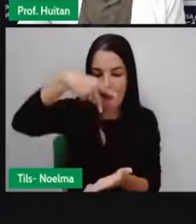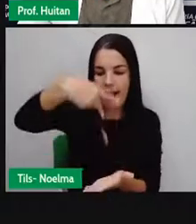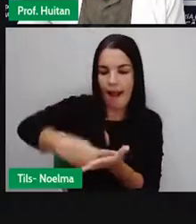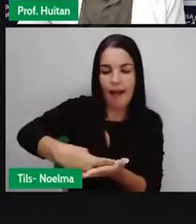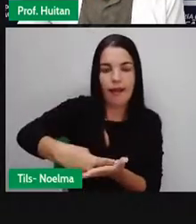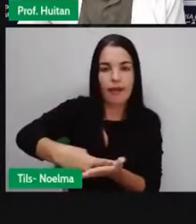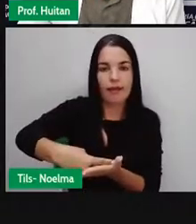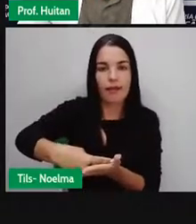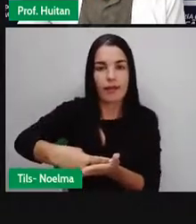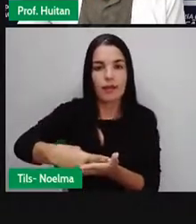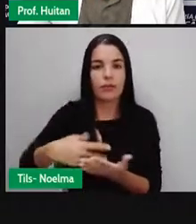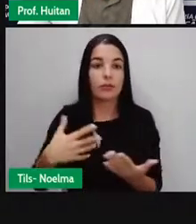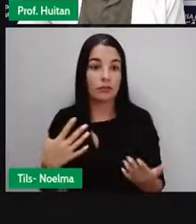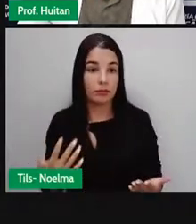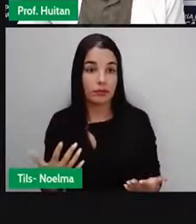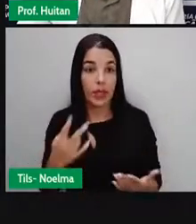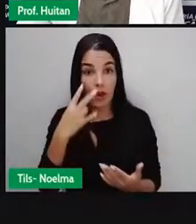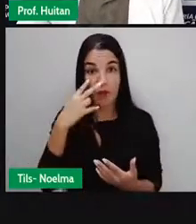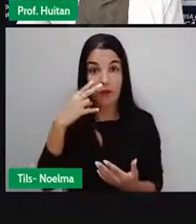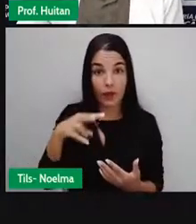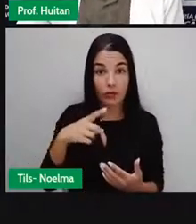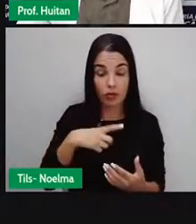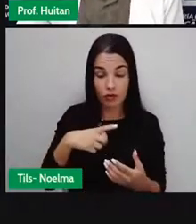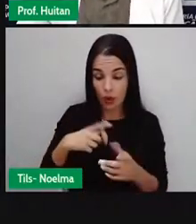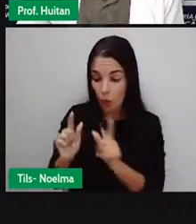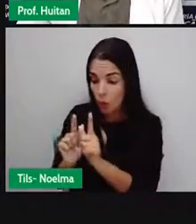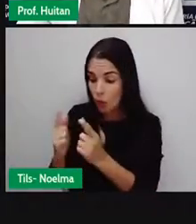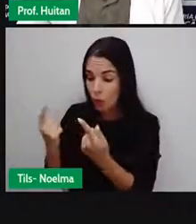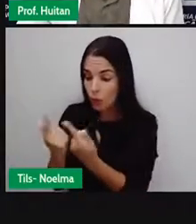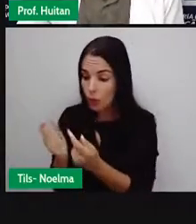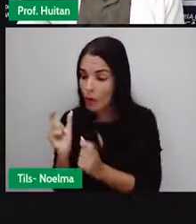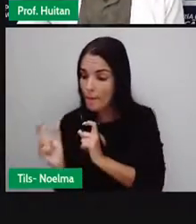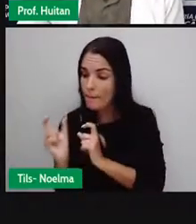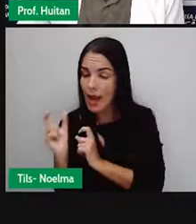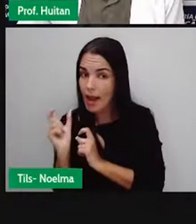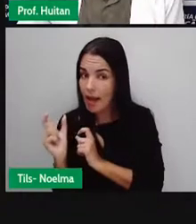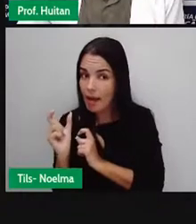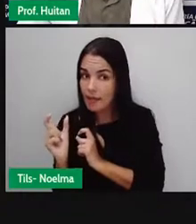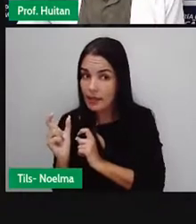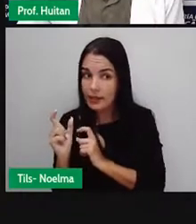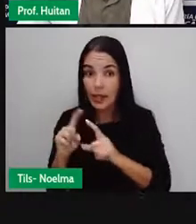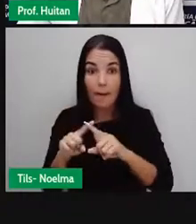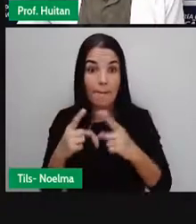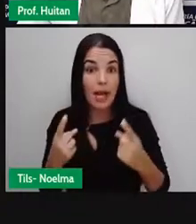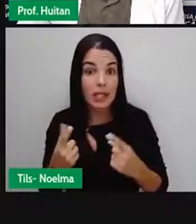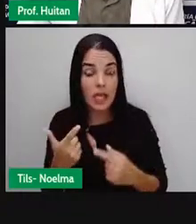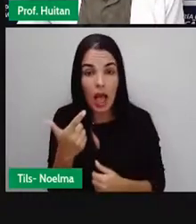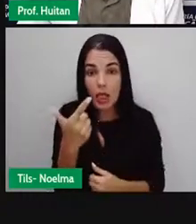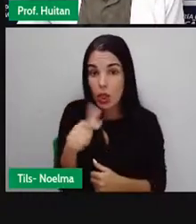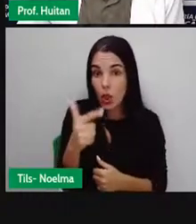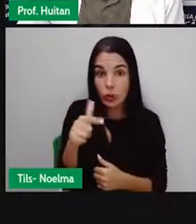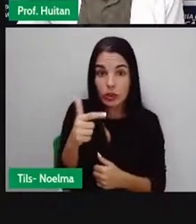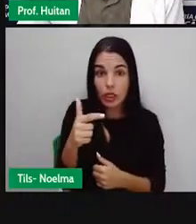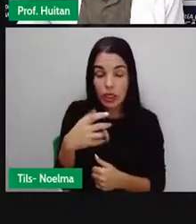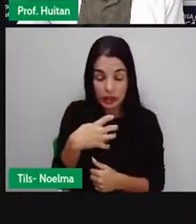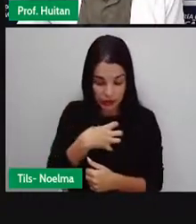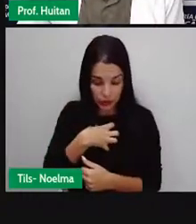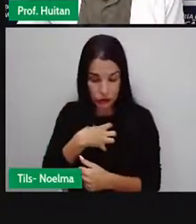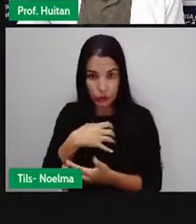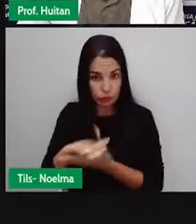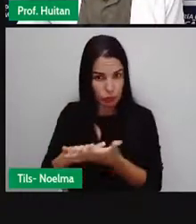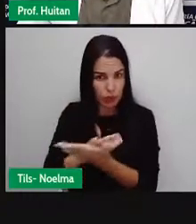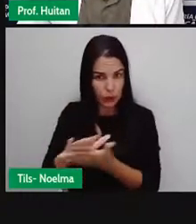caiu demais. Vejam que isso é um conjunto de palavras, porém não apresenta sentido